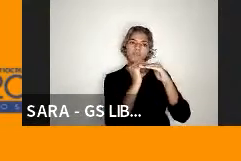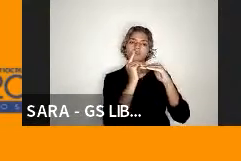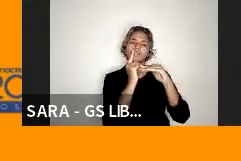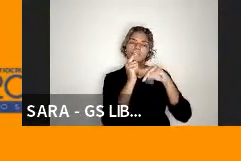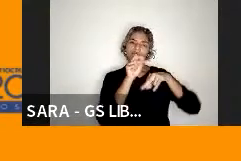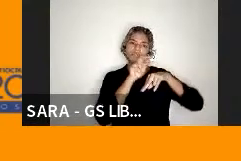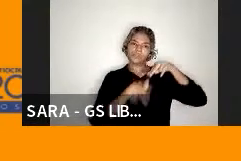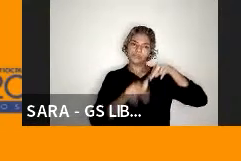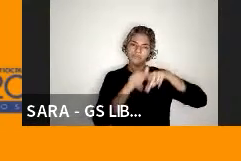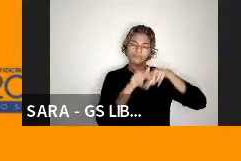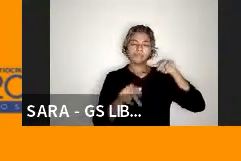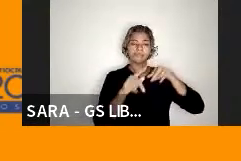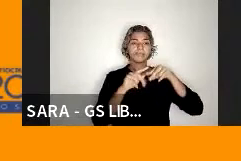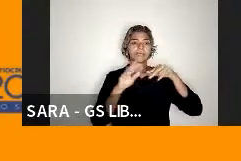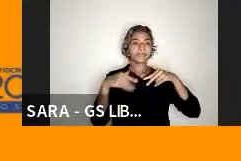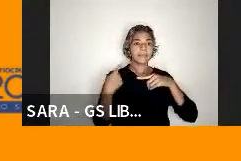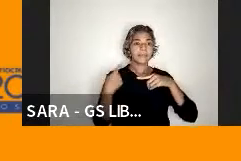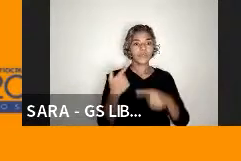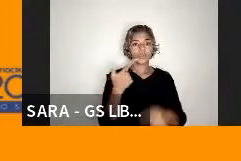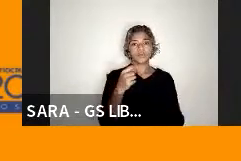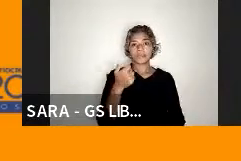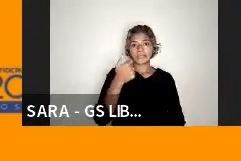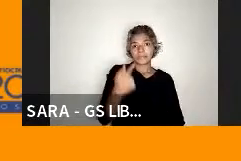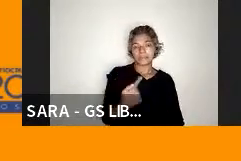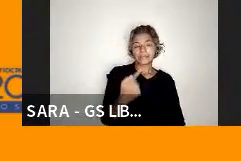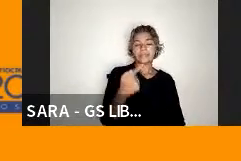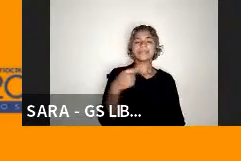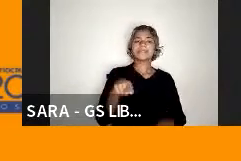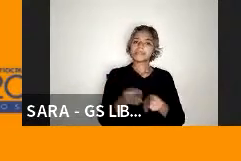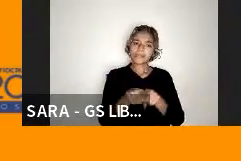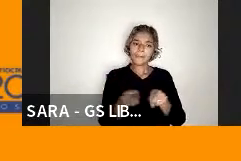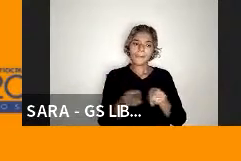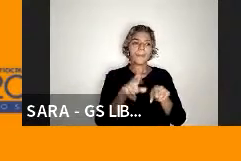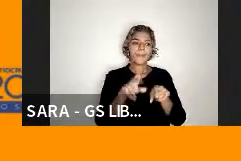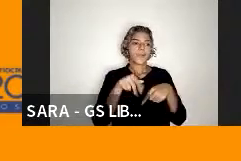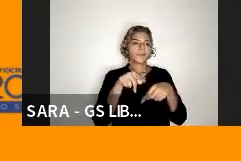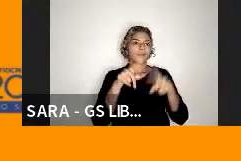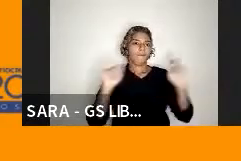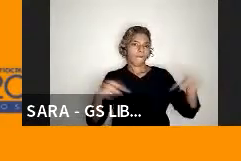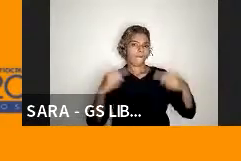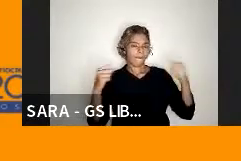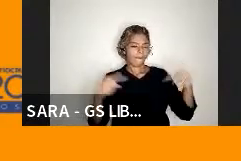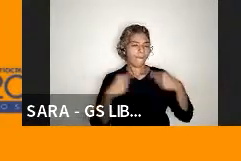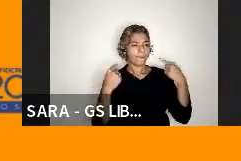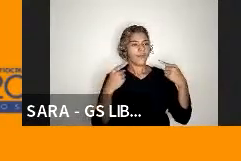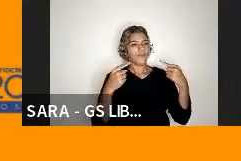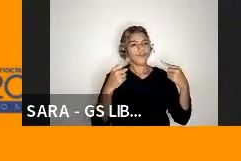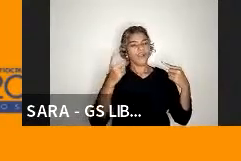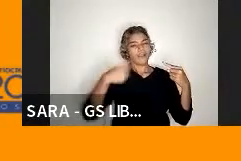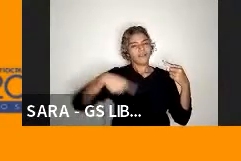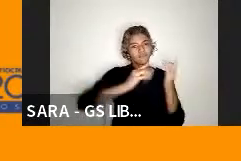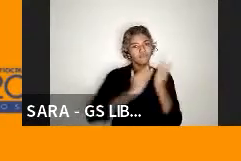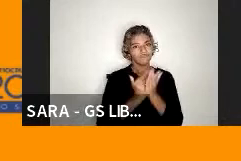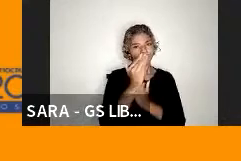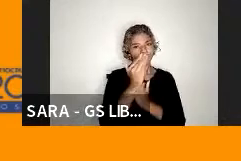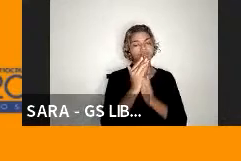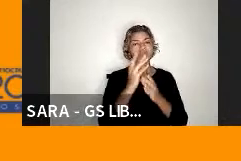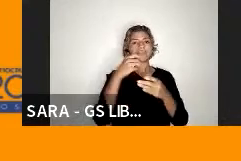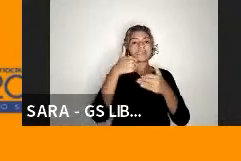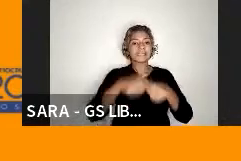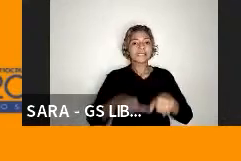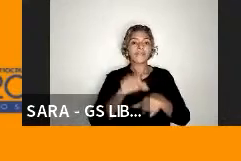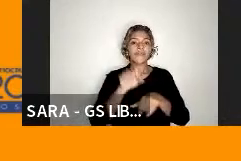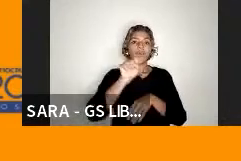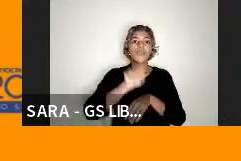desde 2017, muito também, né, por uma provocação que veio da própria, do próprio Congresso Interno, 8º Congresso Interno